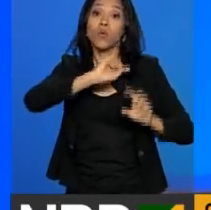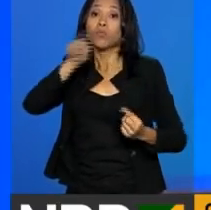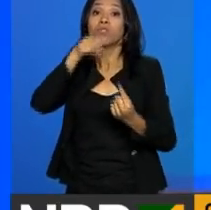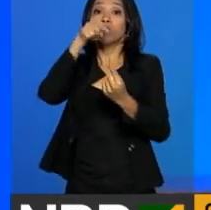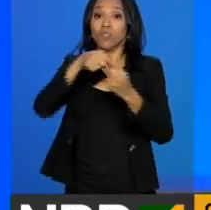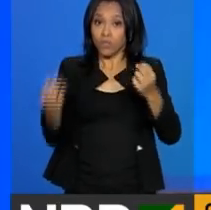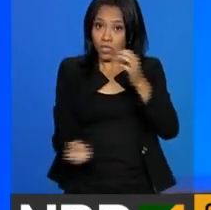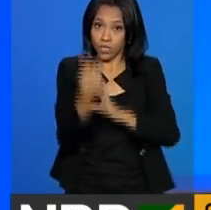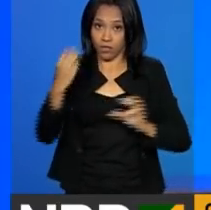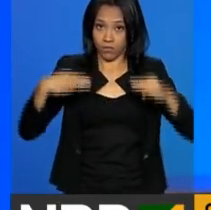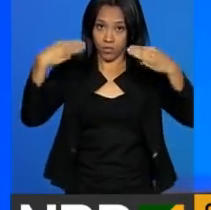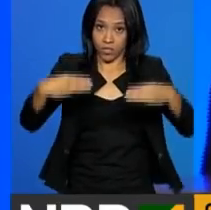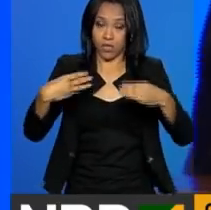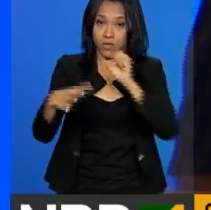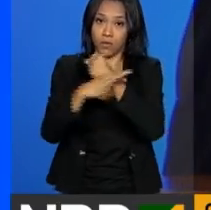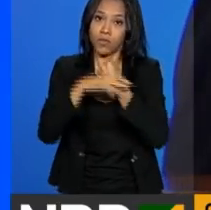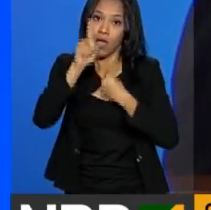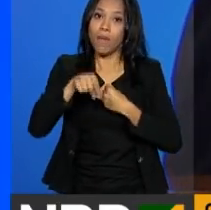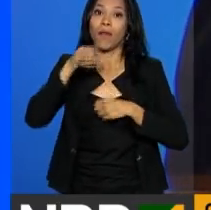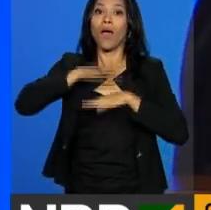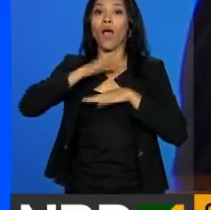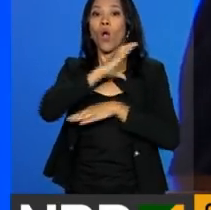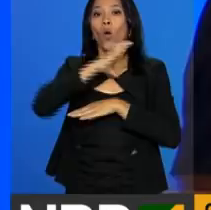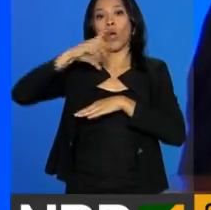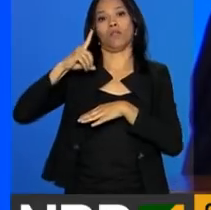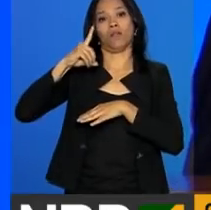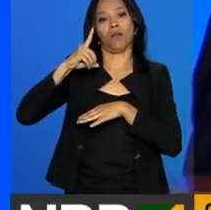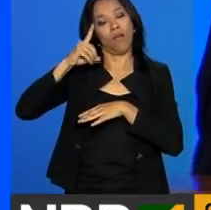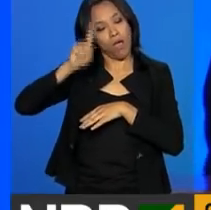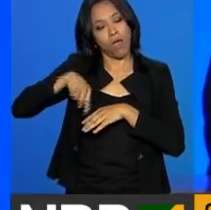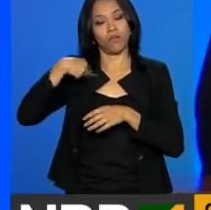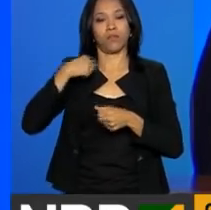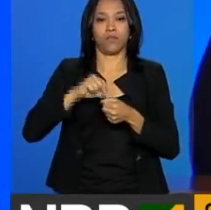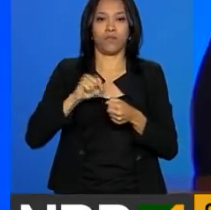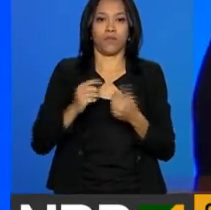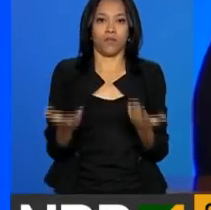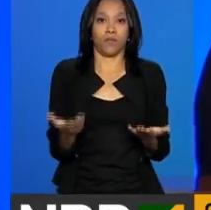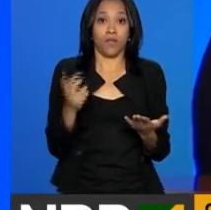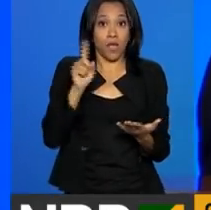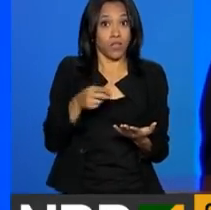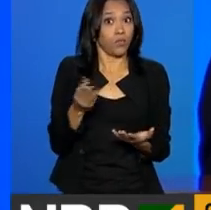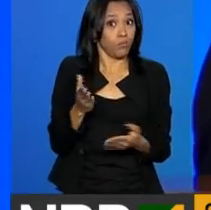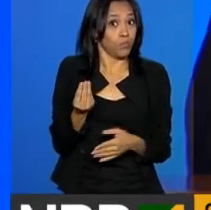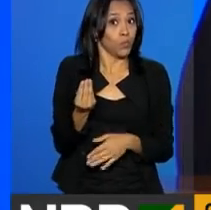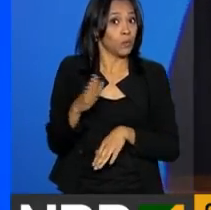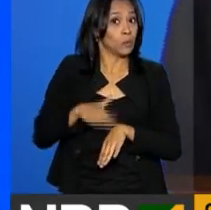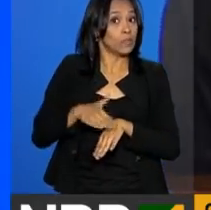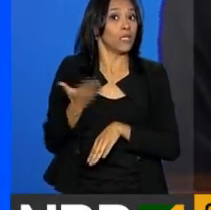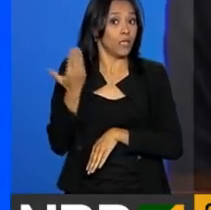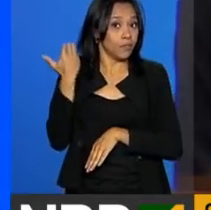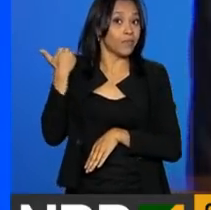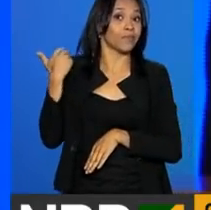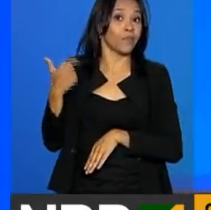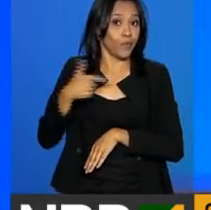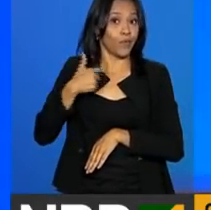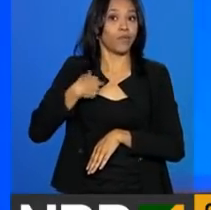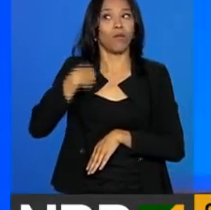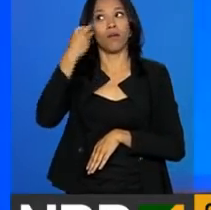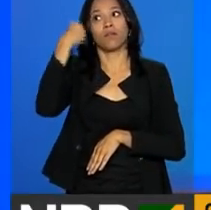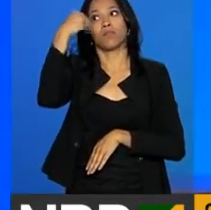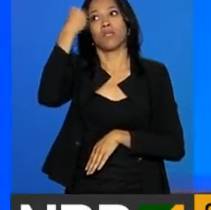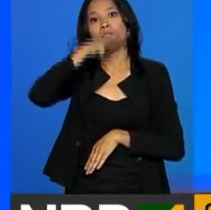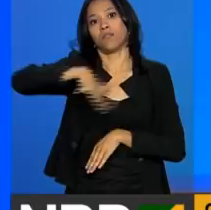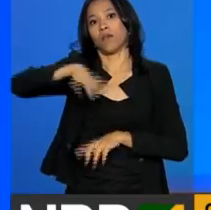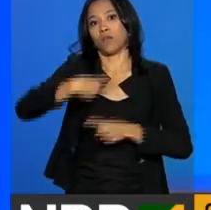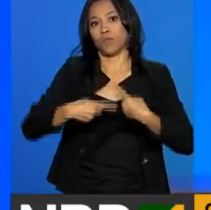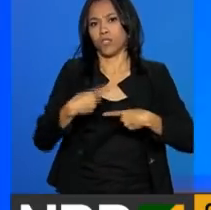integrar a segurança pública em todo o país que é o que está sendo feito e olha isso vem de muito tempo você sabe que eu tenho muita estrada política mais de